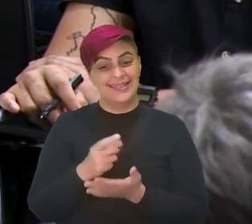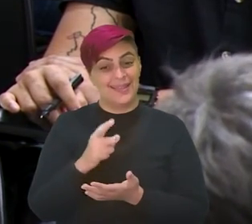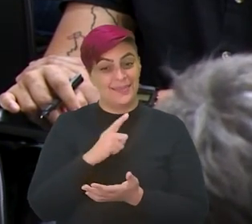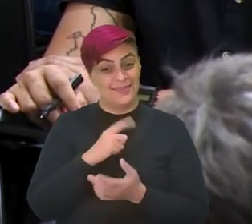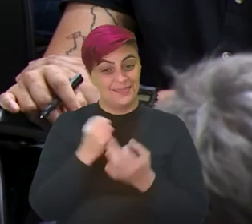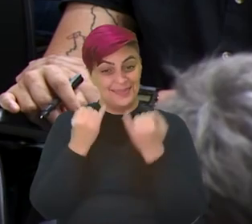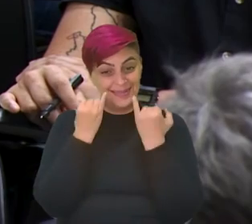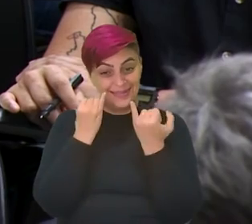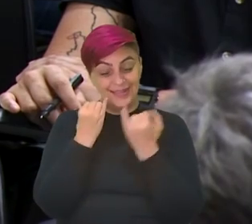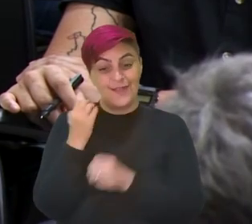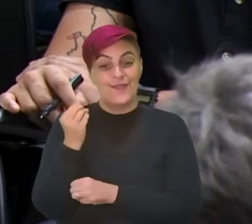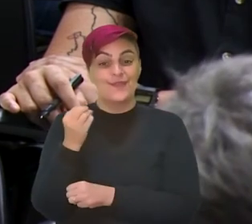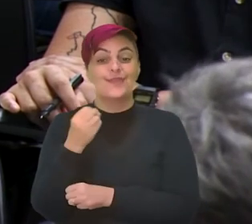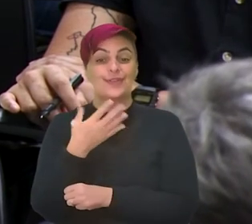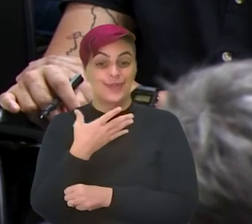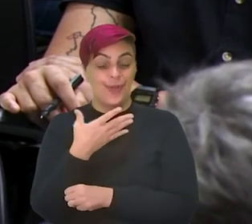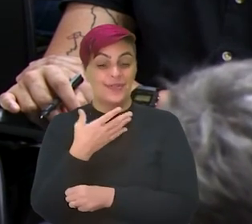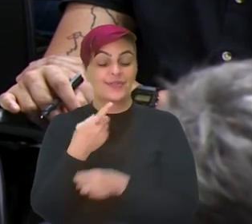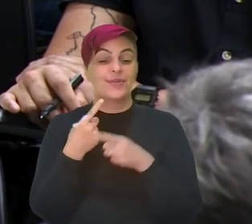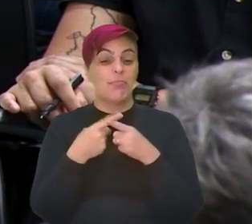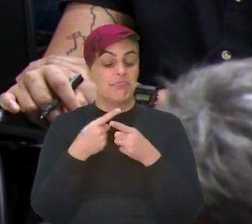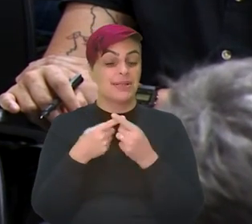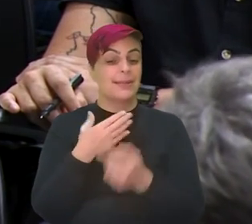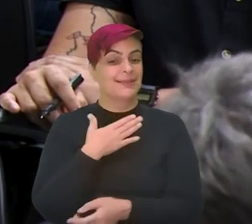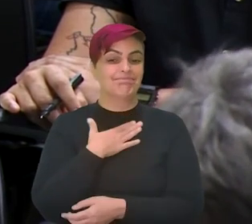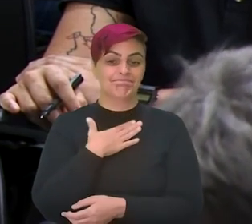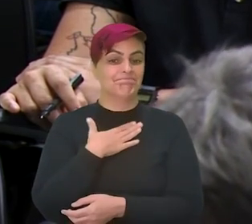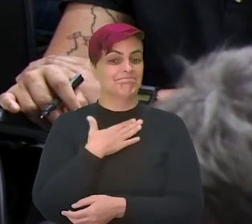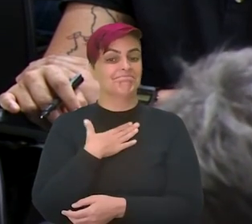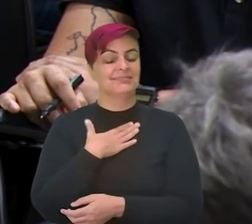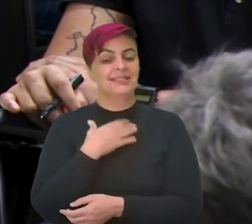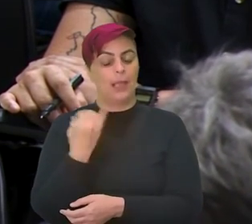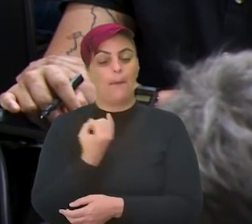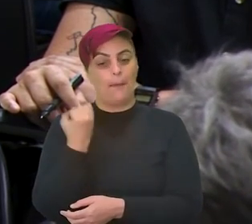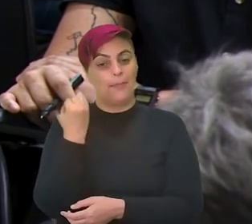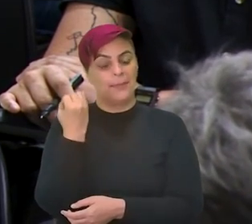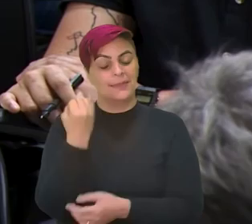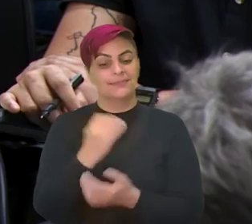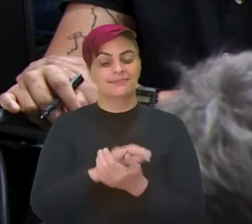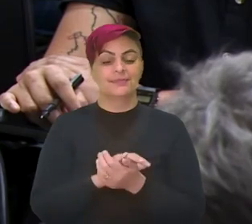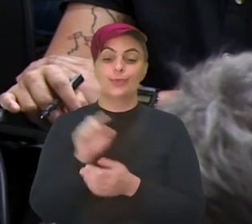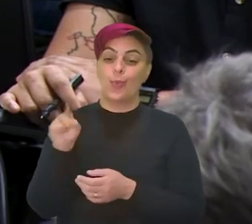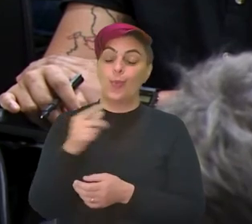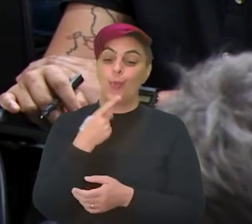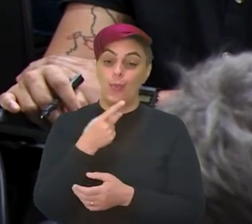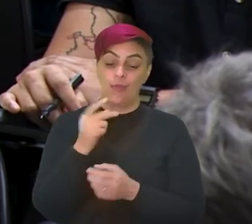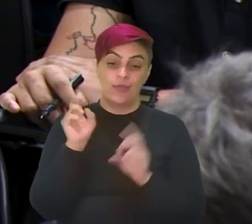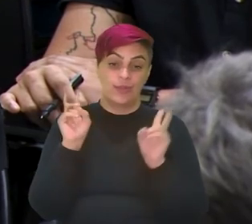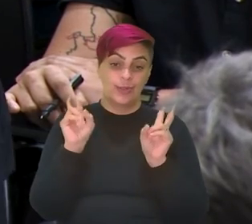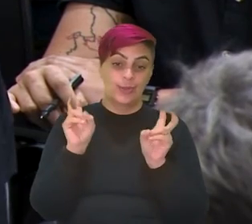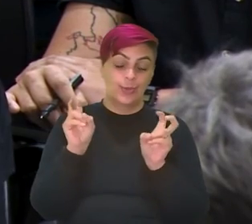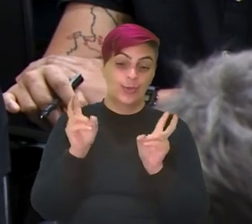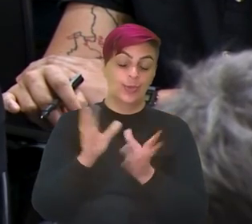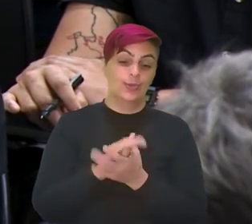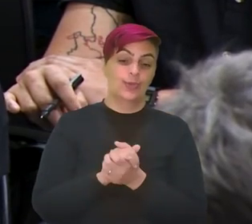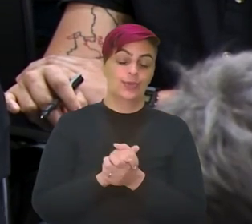dado novo e eu estou atento a esses dados, porque para mim são fundamentais. Quando... A senhora falou da questão